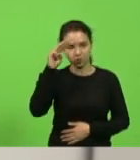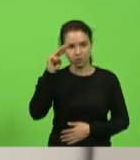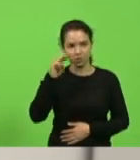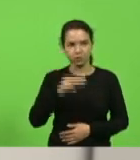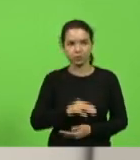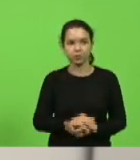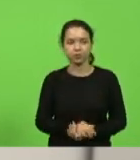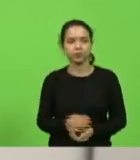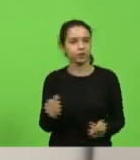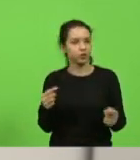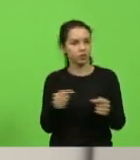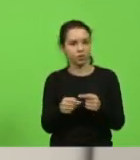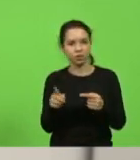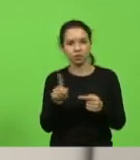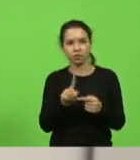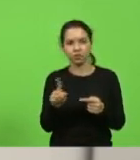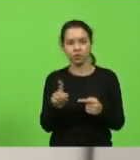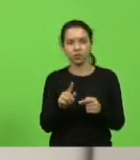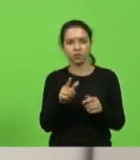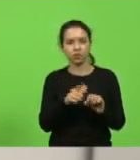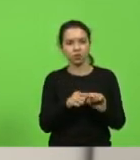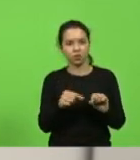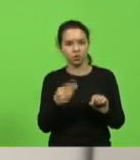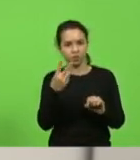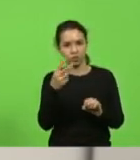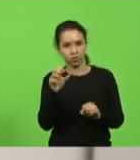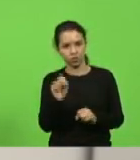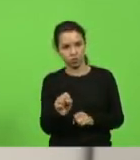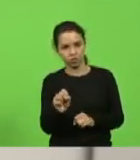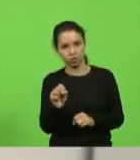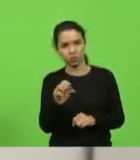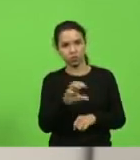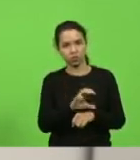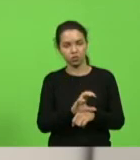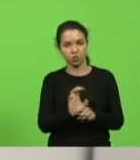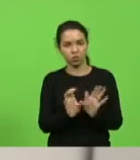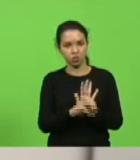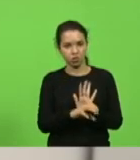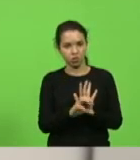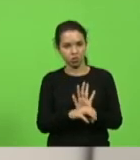se aplicando o disposto no artigo 28 do Código de Processo Penal.